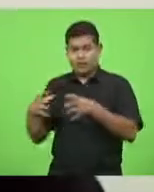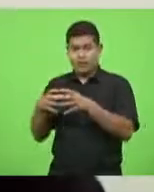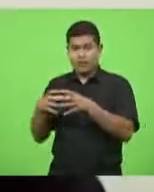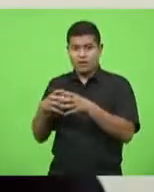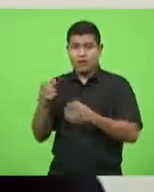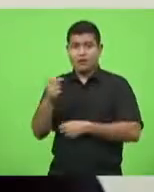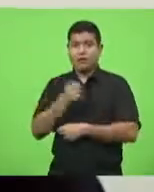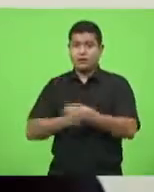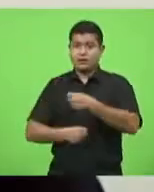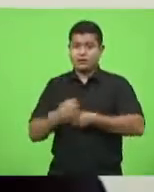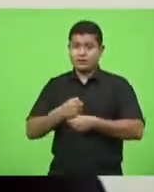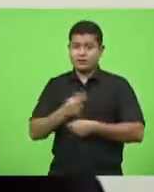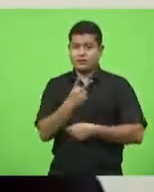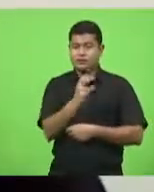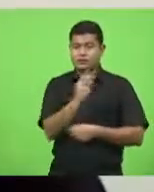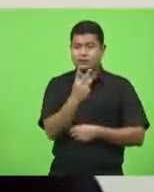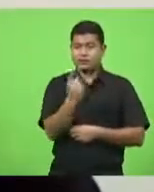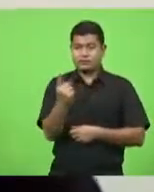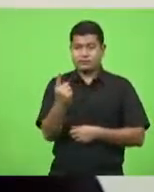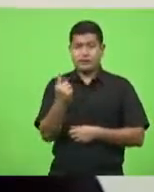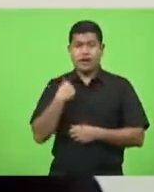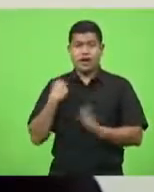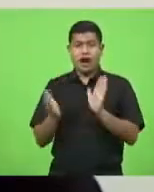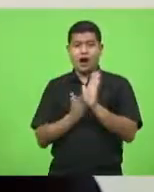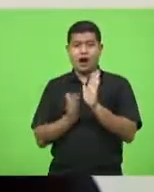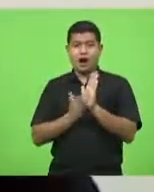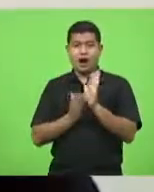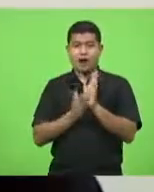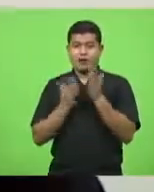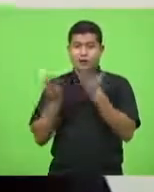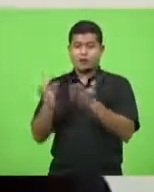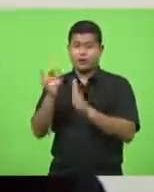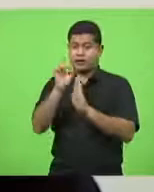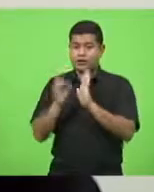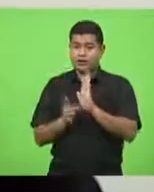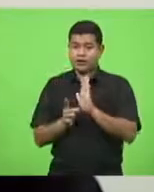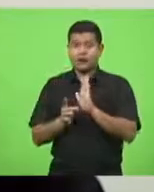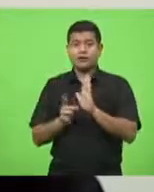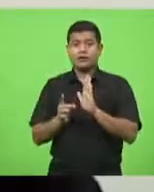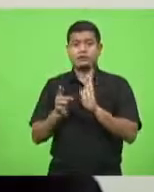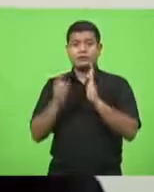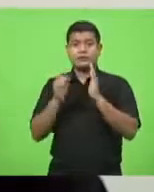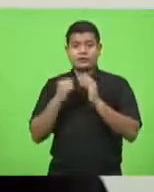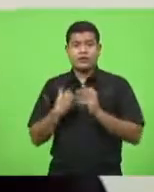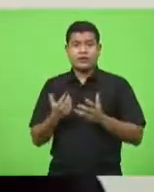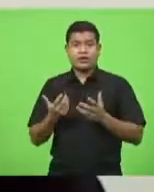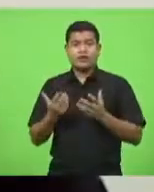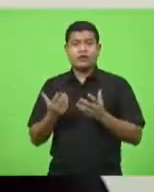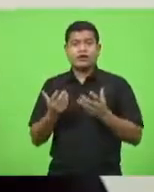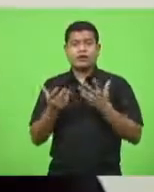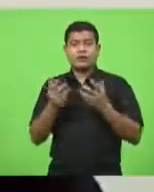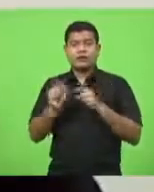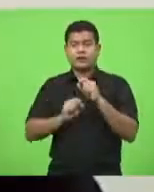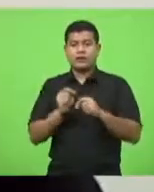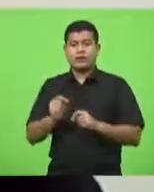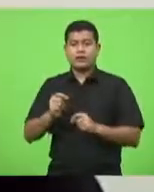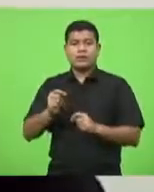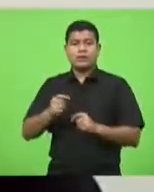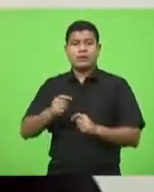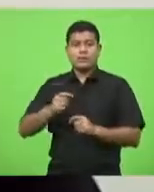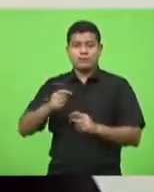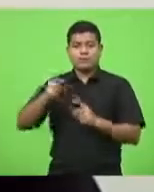de 2021. A proposta por ele decretada prevê 4 parcelas mensais com